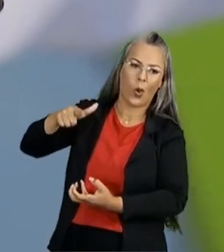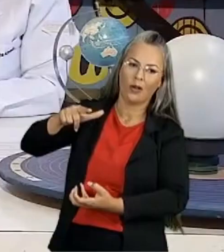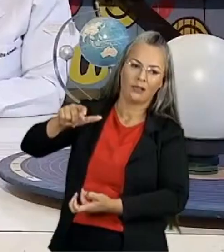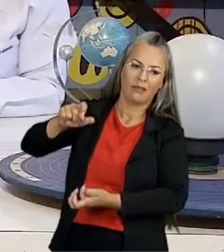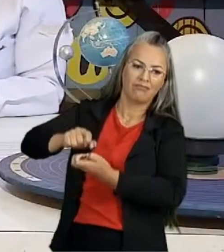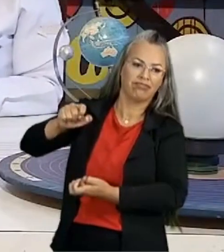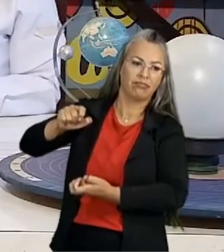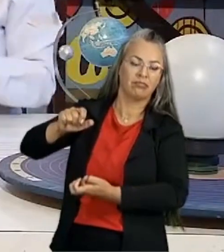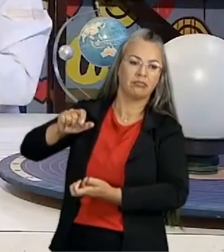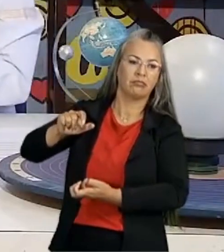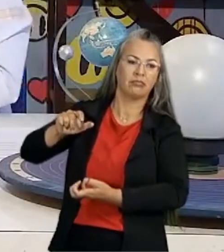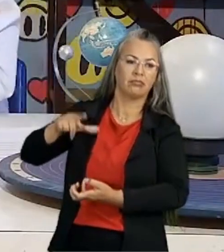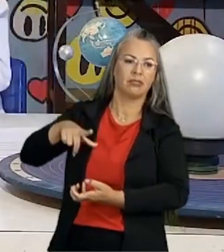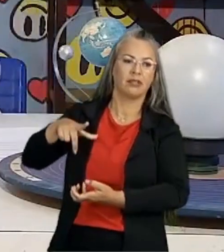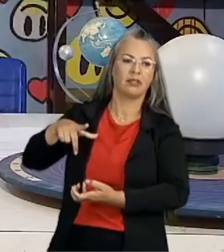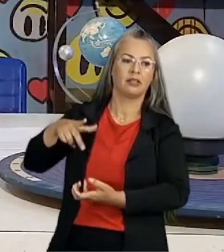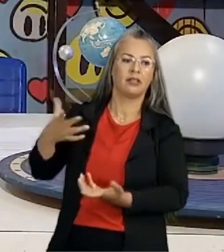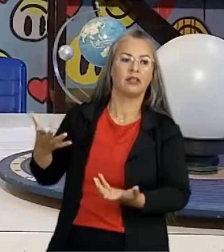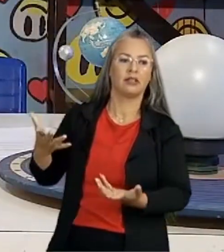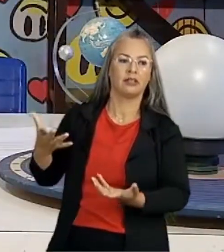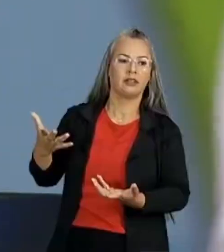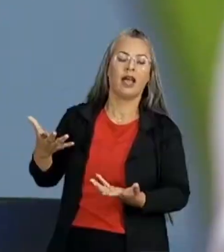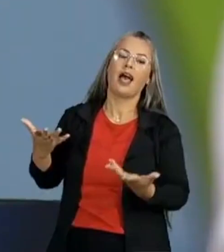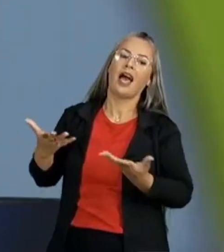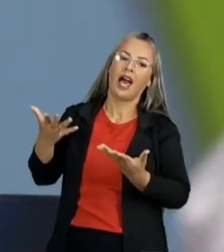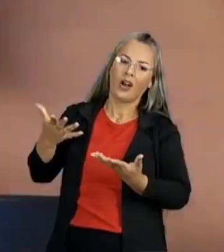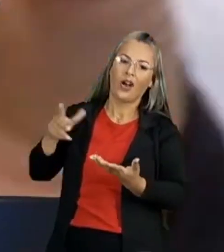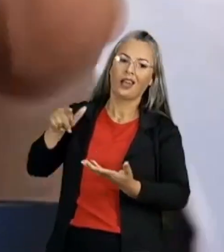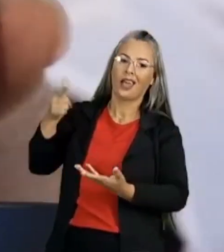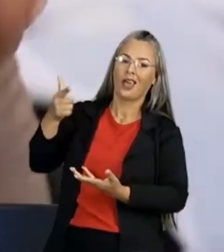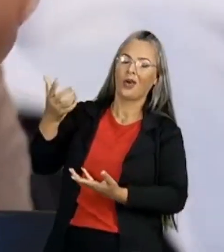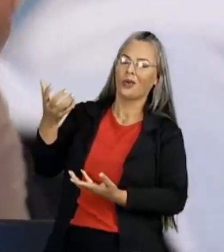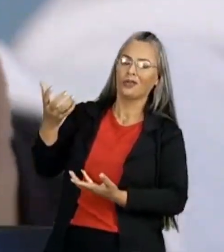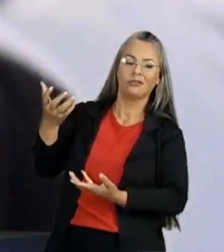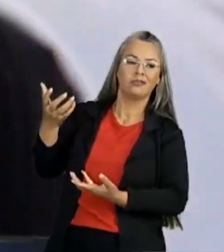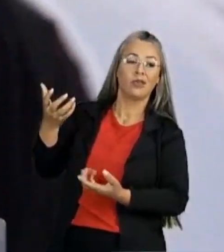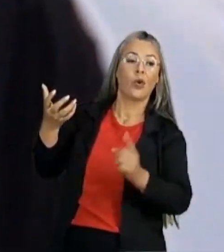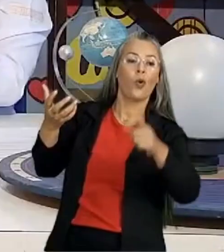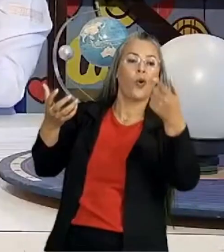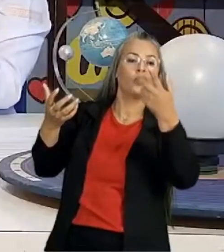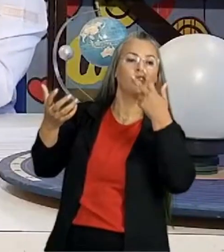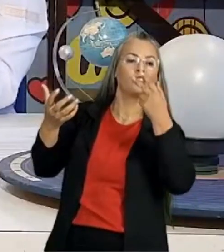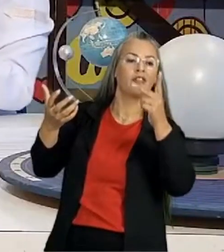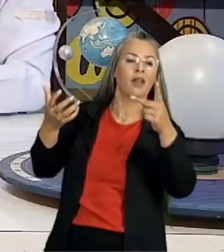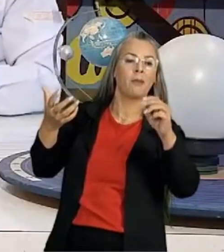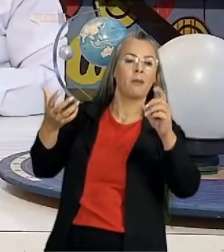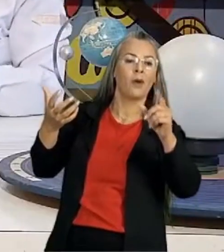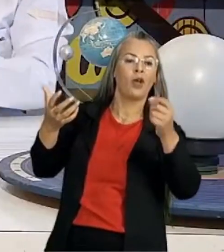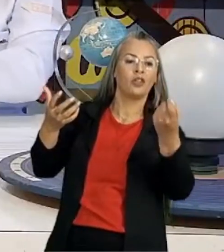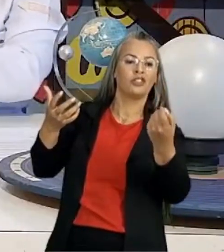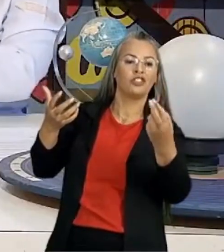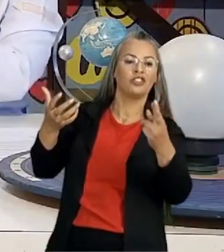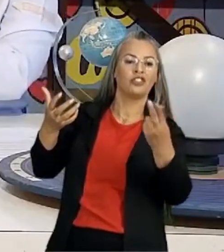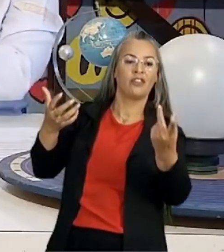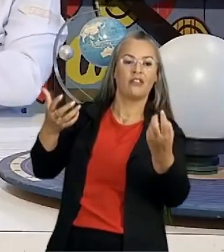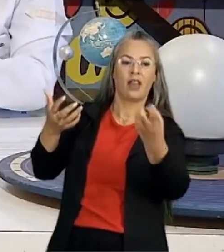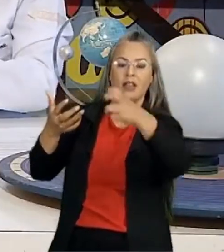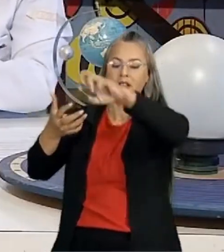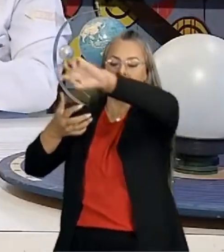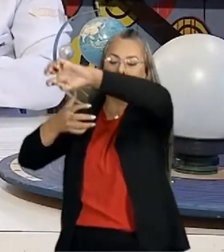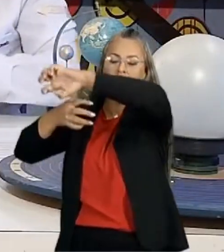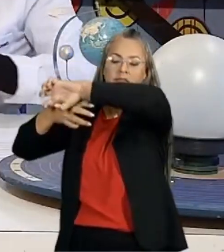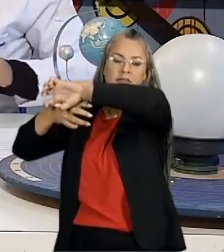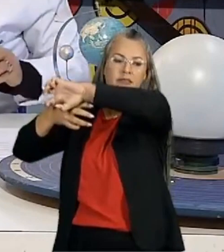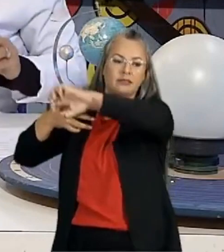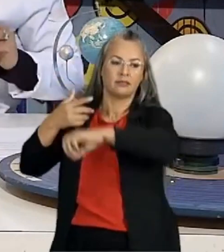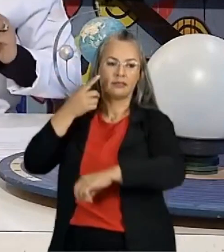um. O que que você... Ah! E agora? Agora eu coloquei polos opostos. Polos opostos. Como que você faz pra ficar interessante? Eu posso inverter, né?